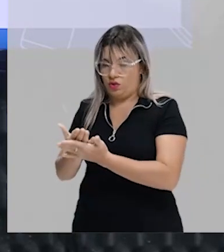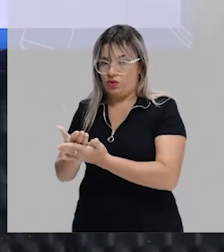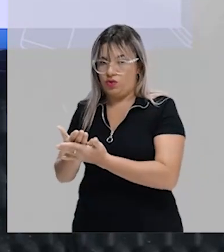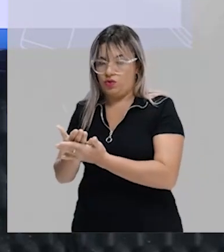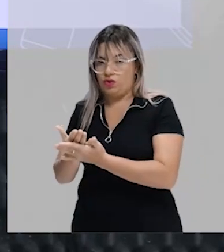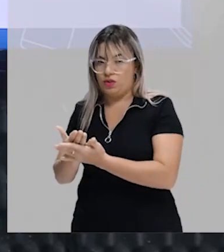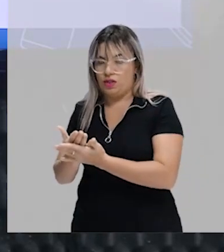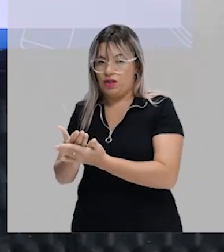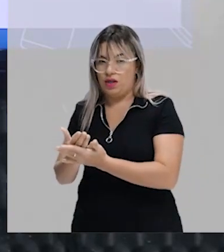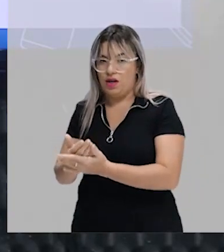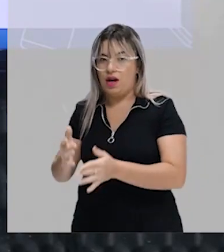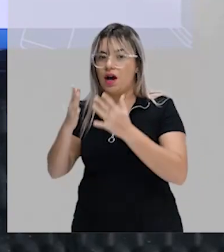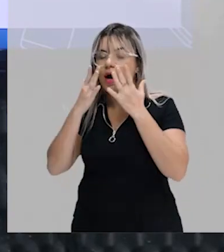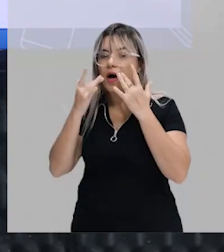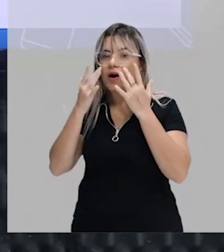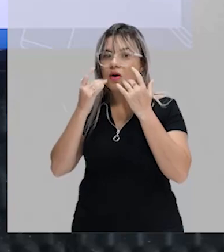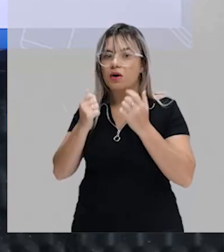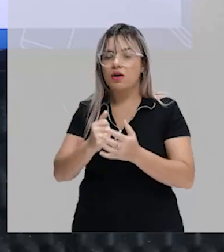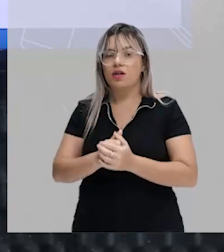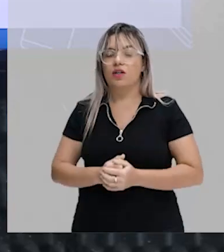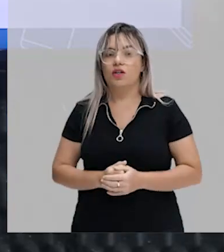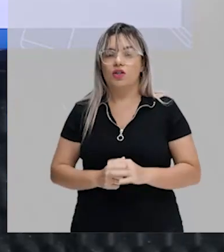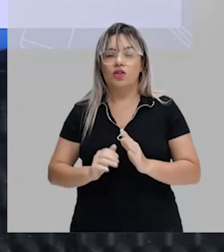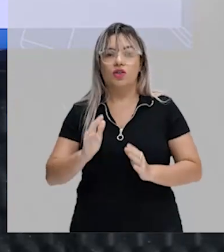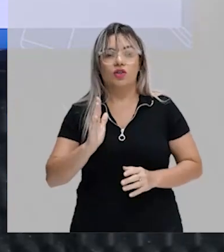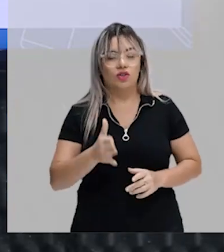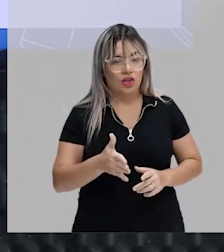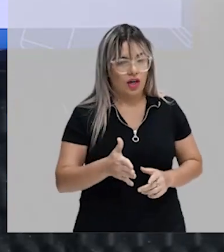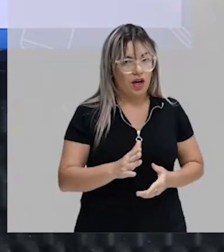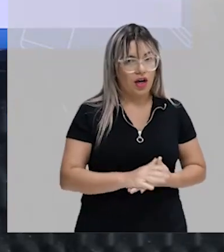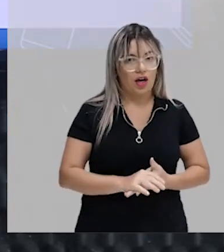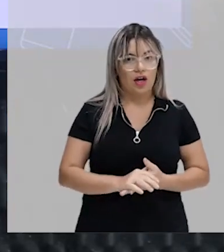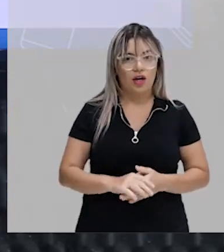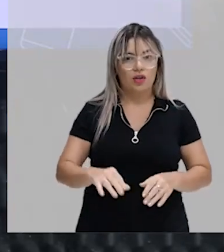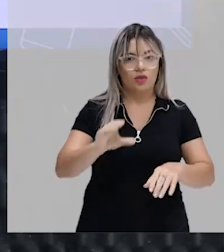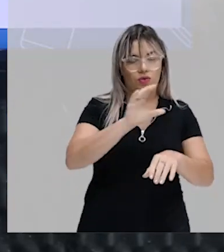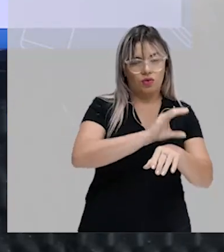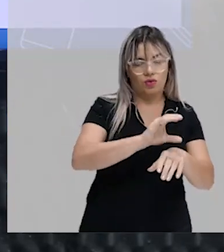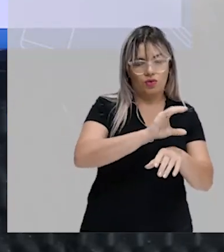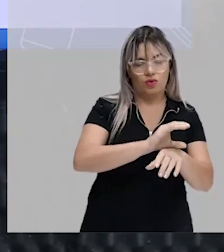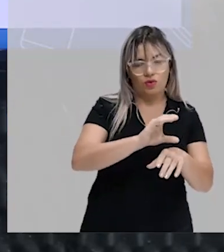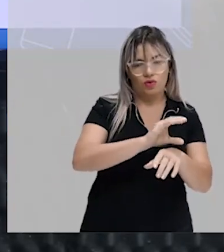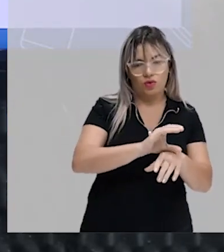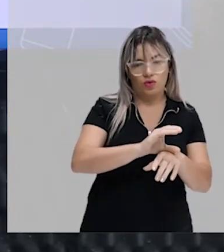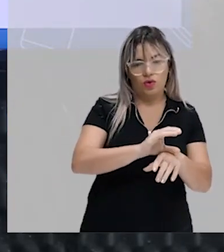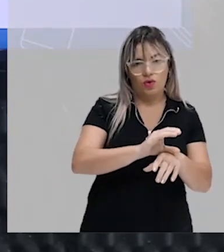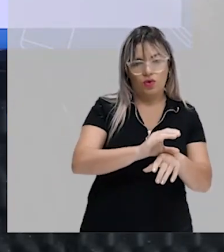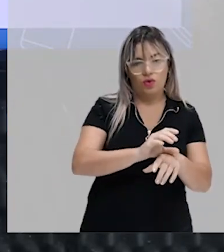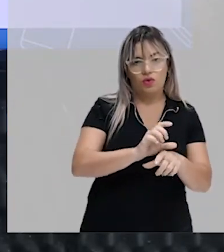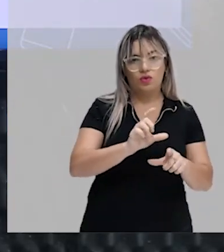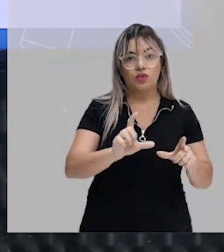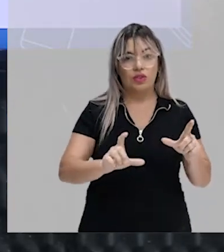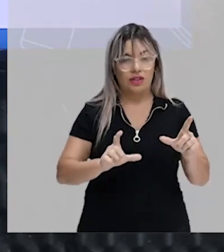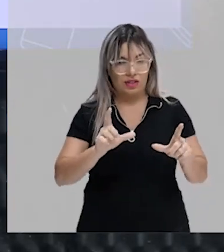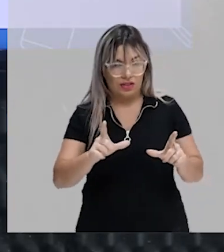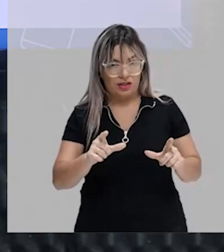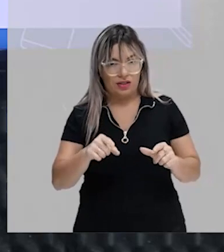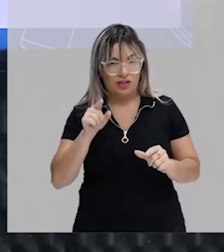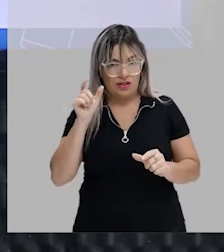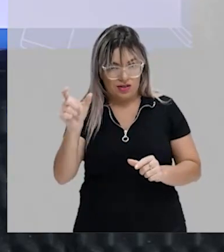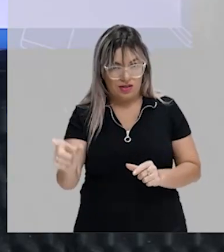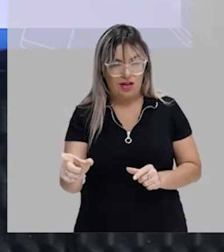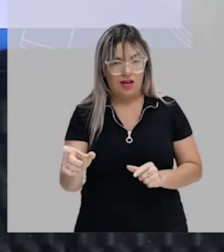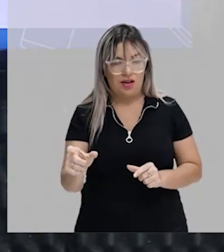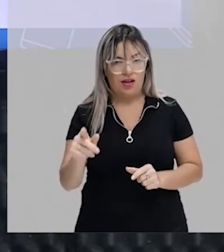minha formação, eu tenho disciplina chamada História da Arte. Então, a gente estuda também essas artes aí. Só